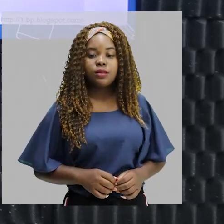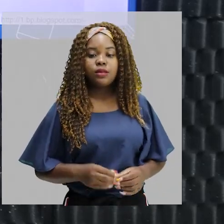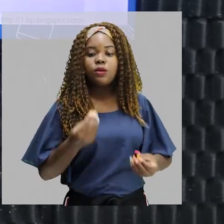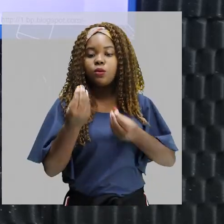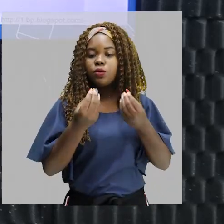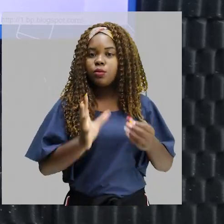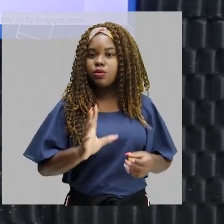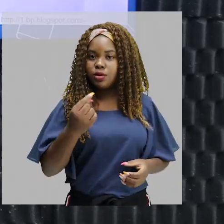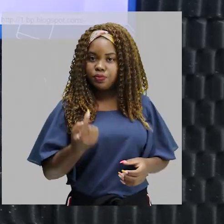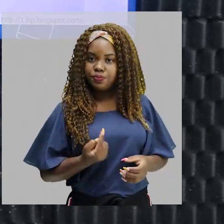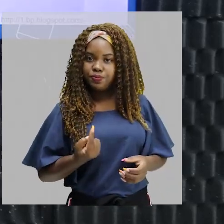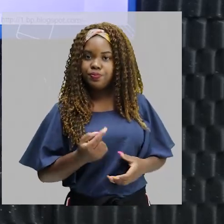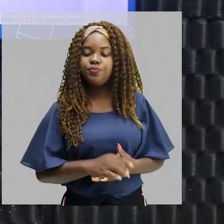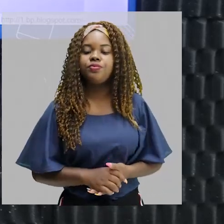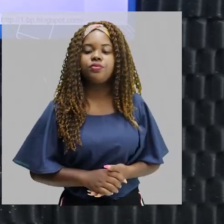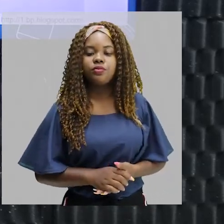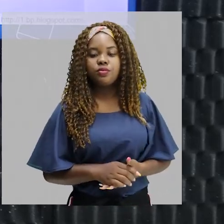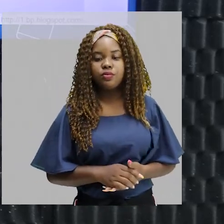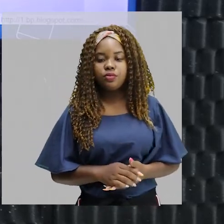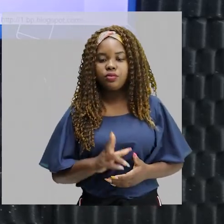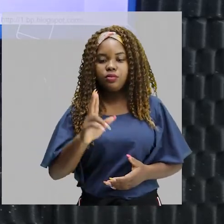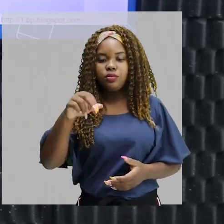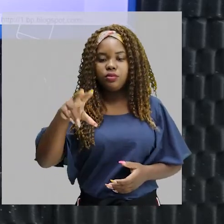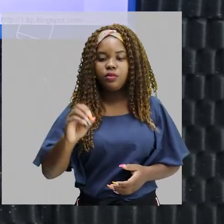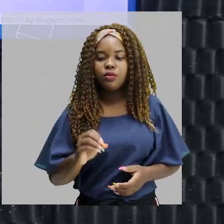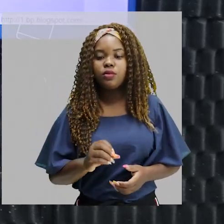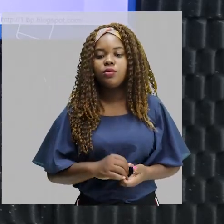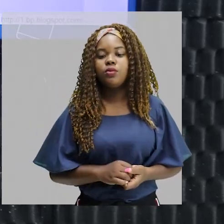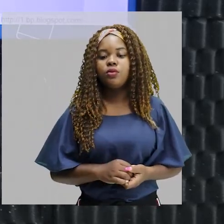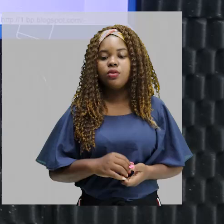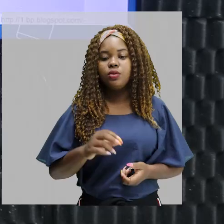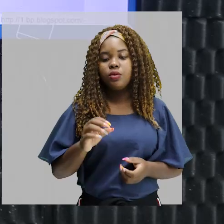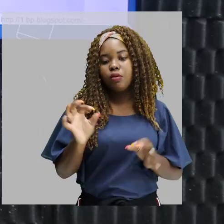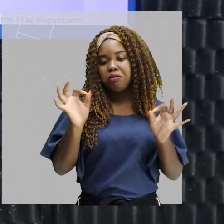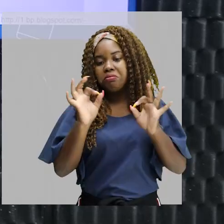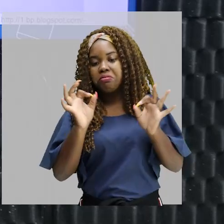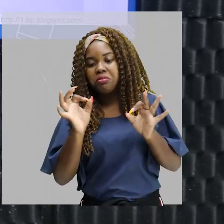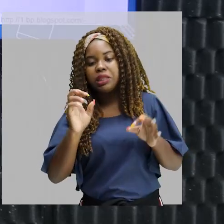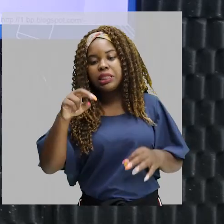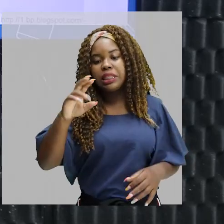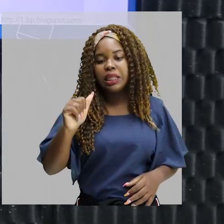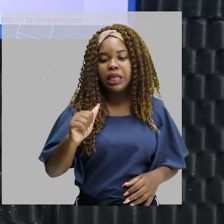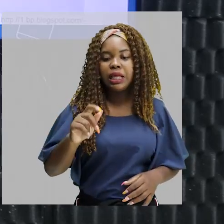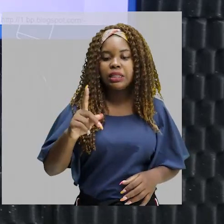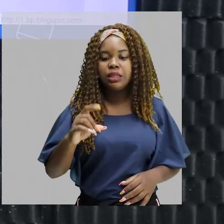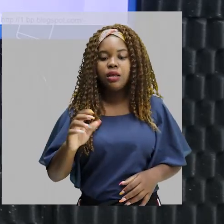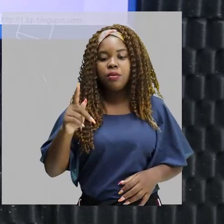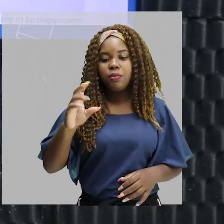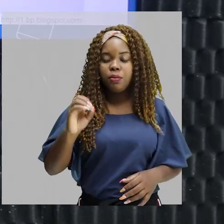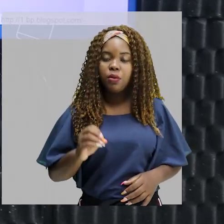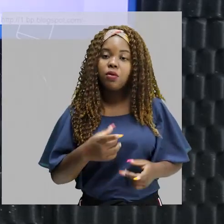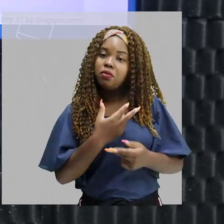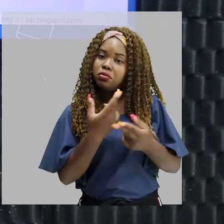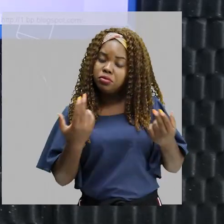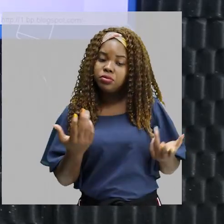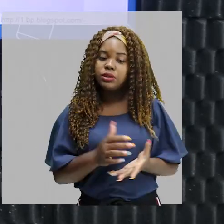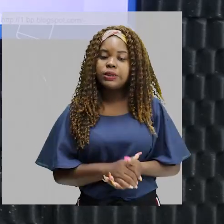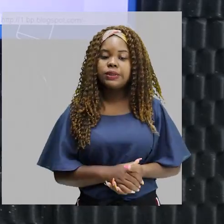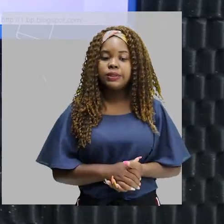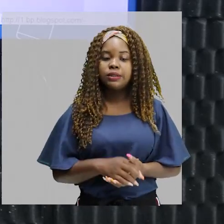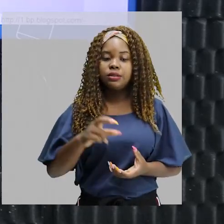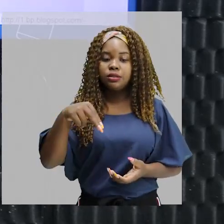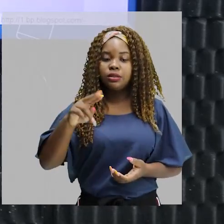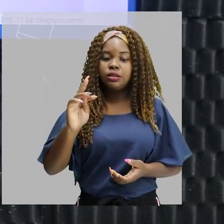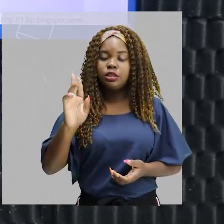como é que vai ficar? Uno, algo, nada, pouco, escasso, mucho, demasiado e todo. Aqui o